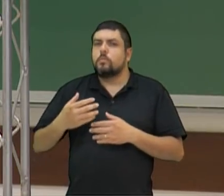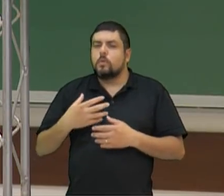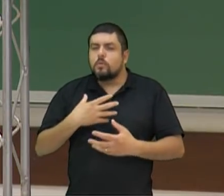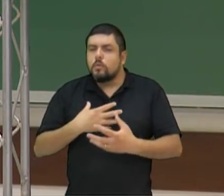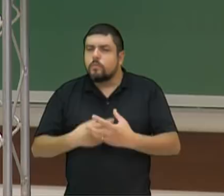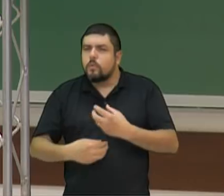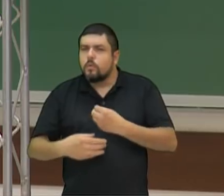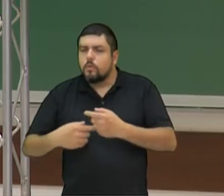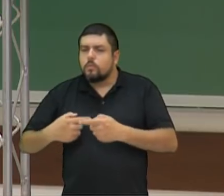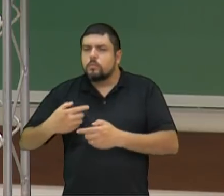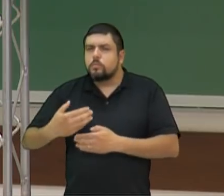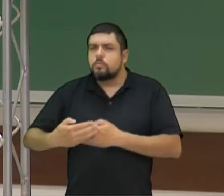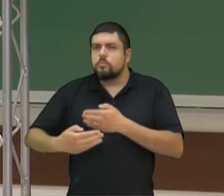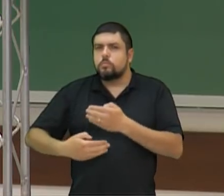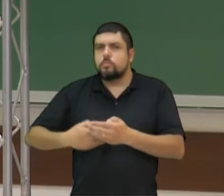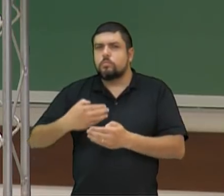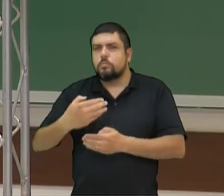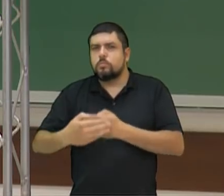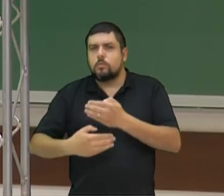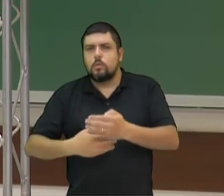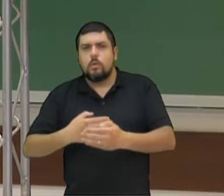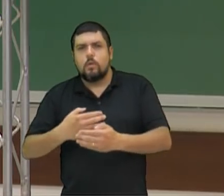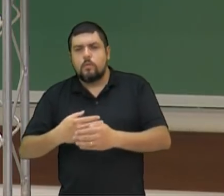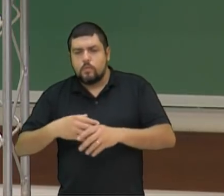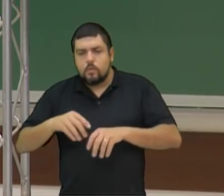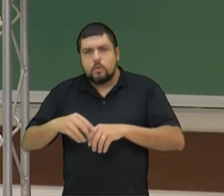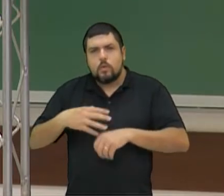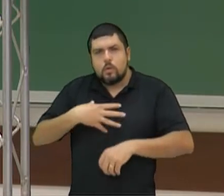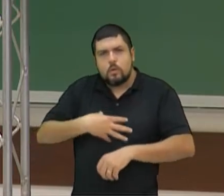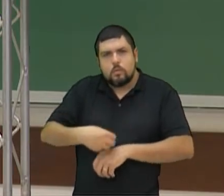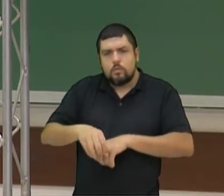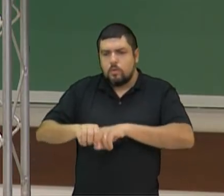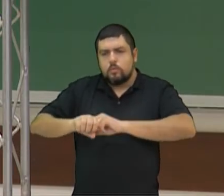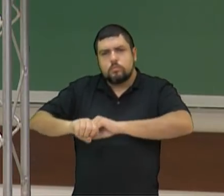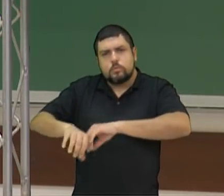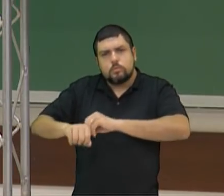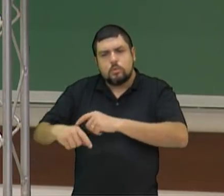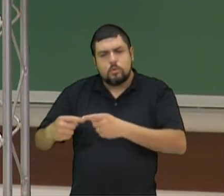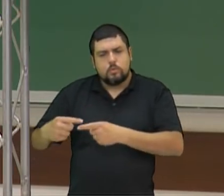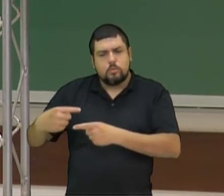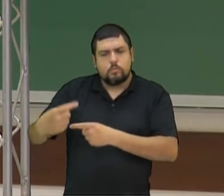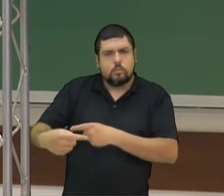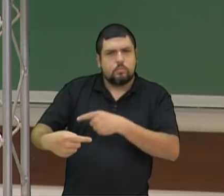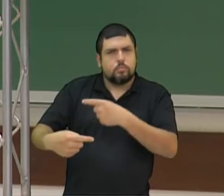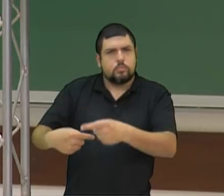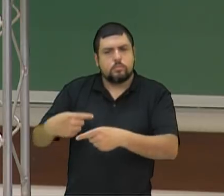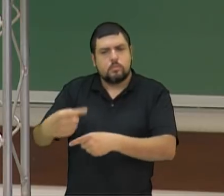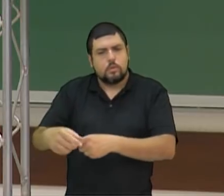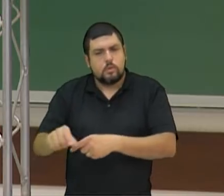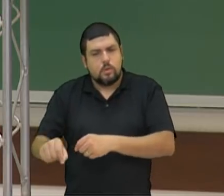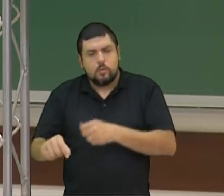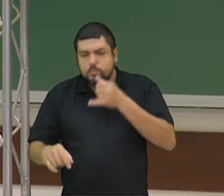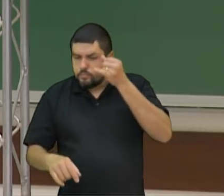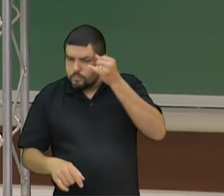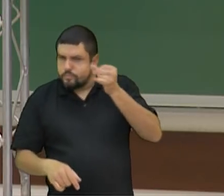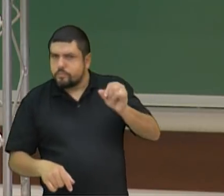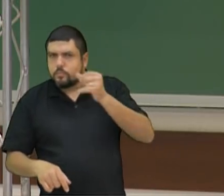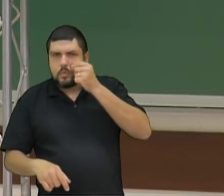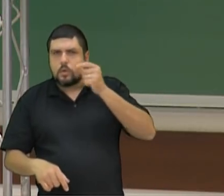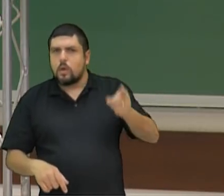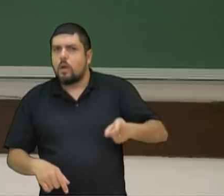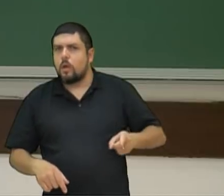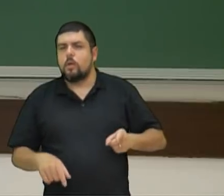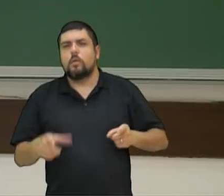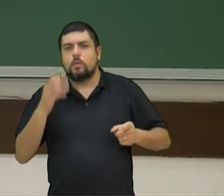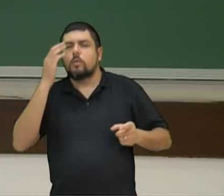os ancestrais vão passando, ensinando aos filhos, aos netos, a ter medo de ratos. Por quê? Porque sabem do perigo